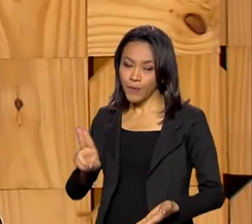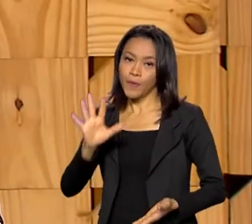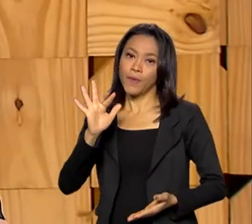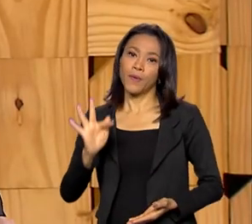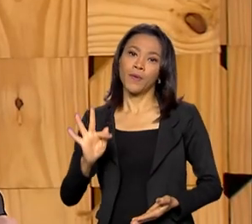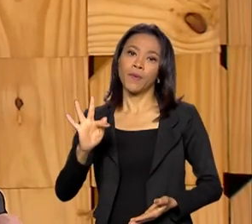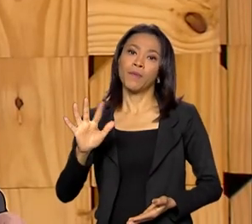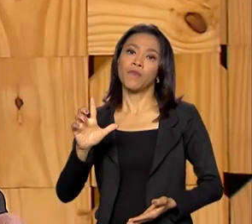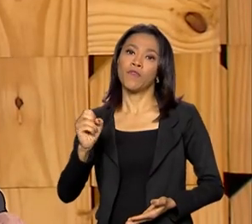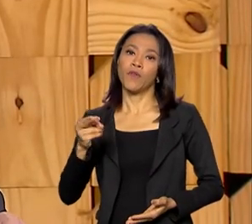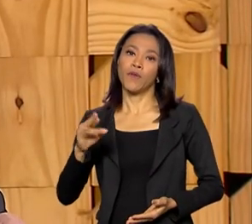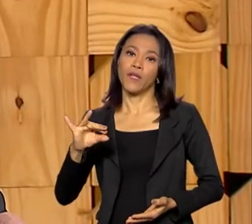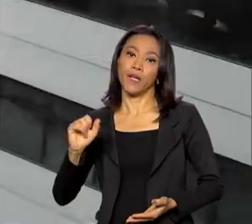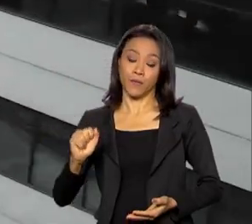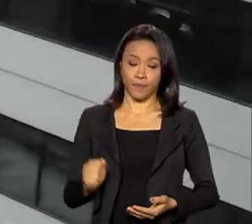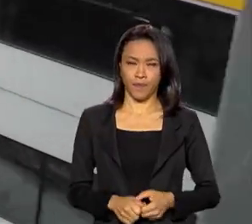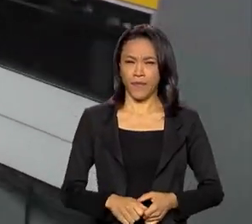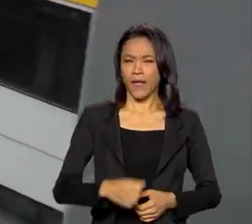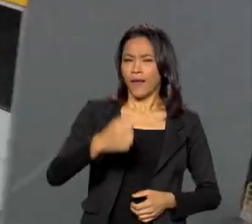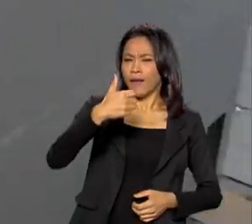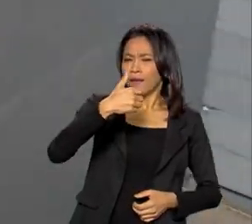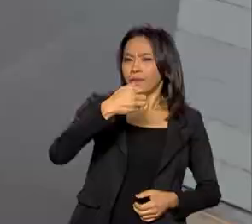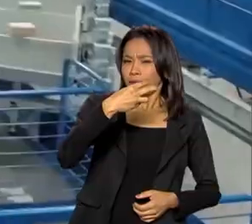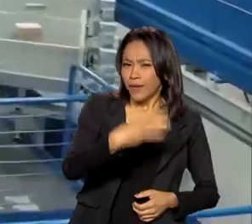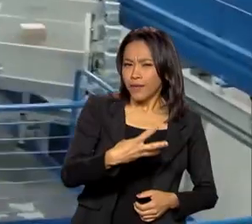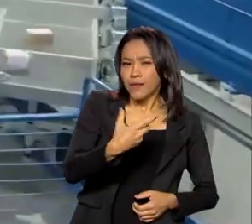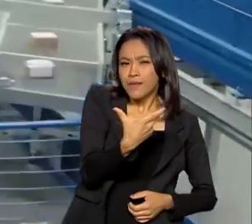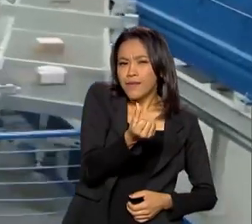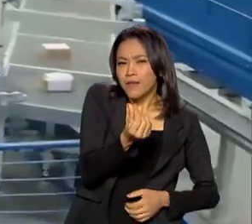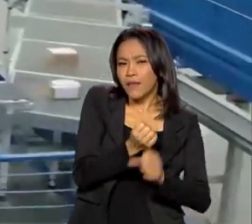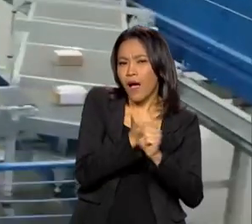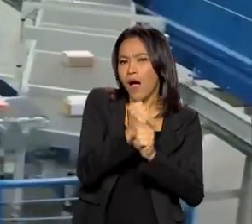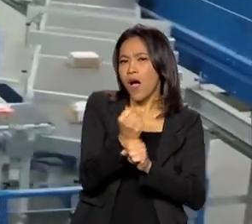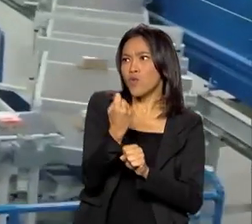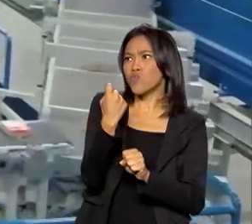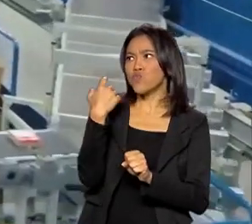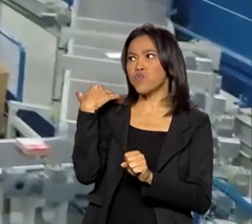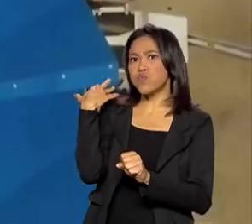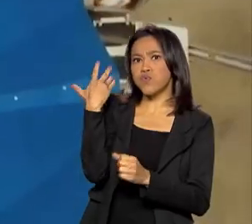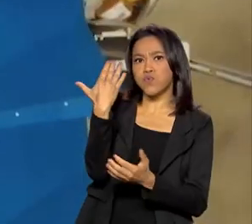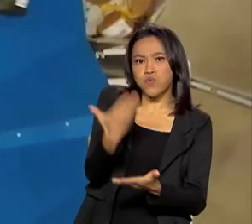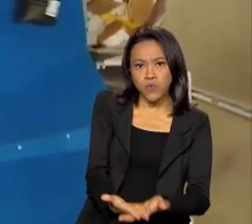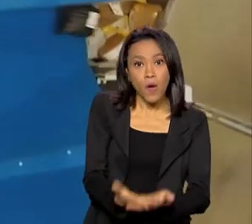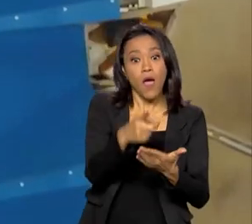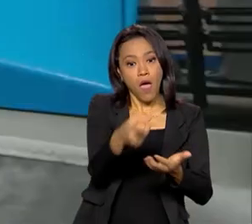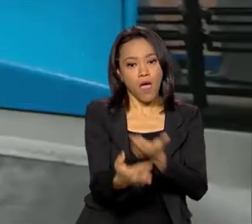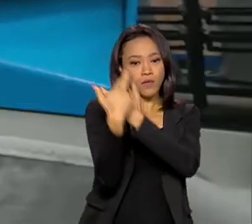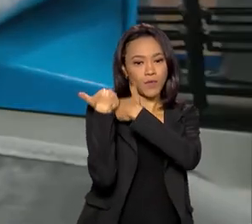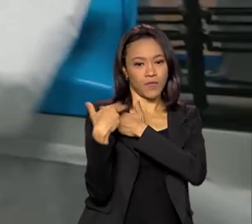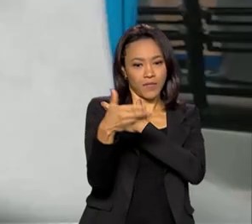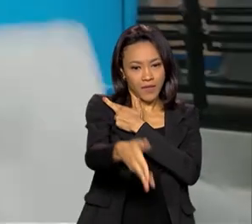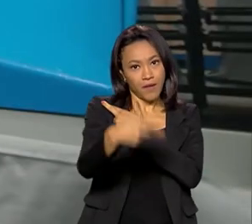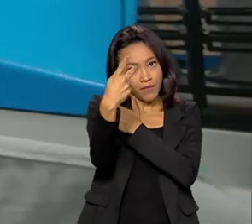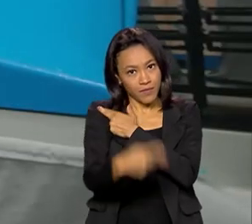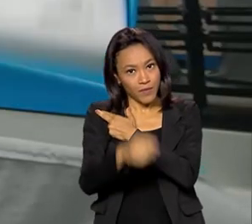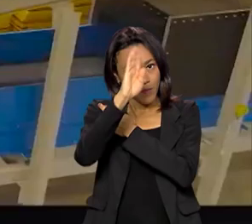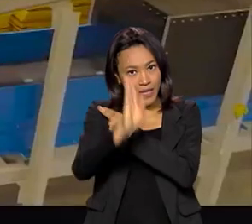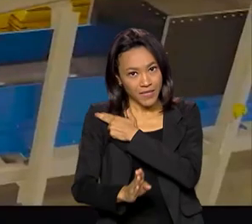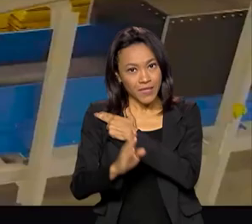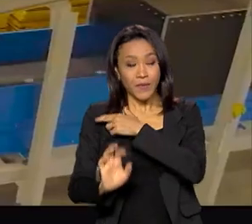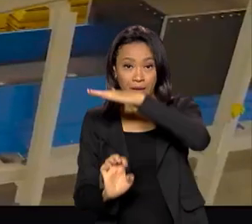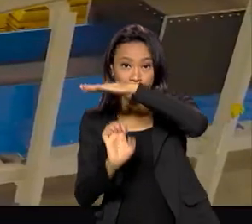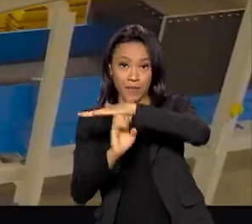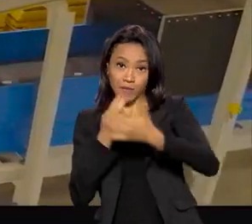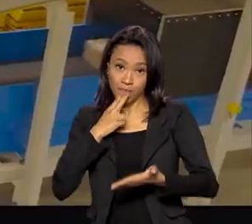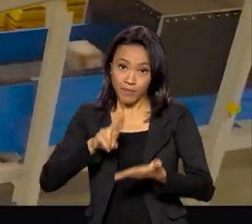Há 360 anos, os Correios são responsáveis por toda a logística do serviço postal aqui no Brasil. Nos